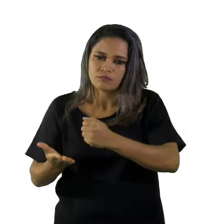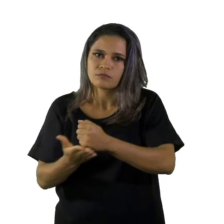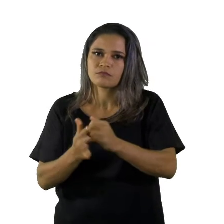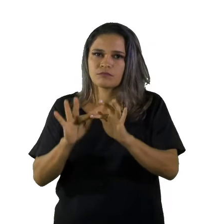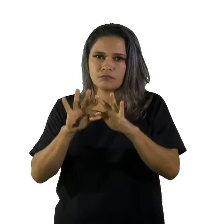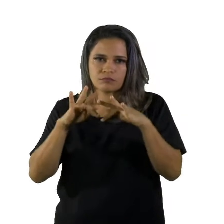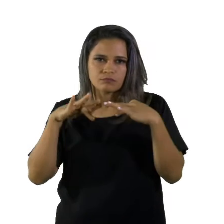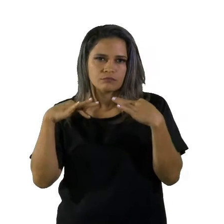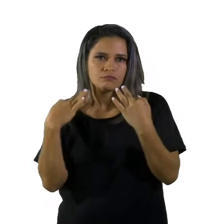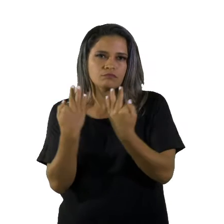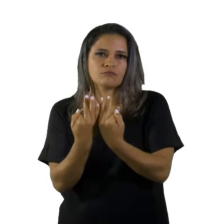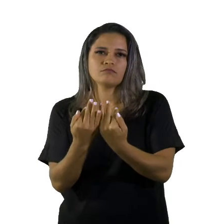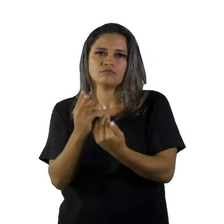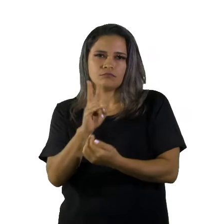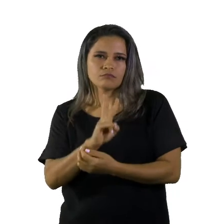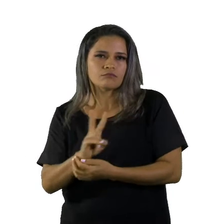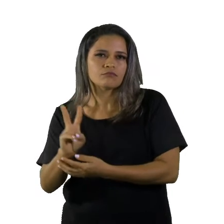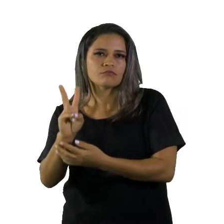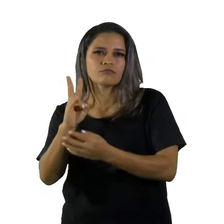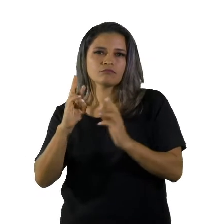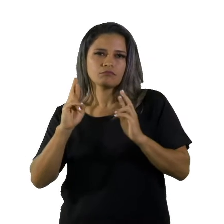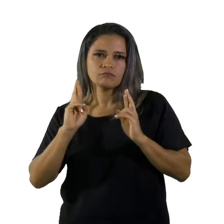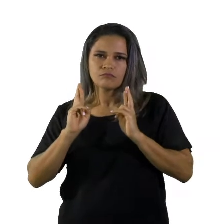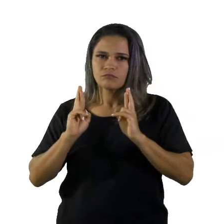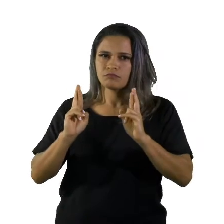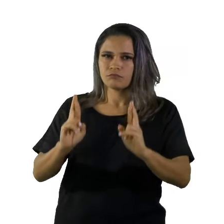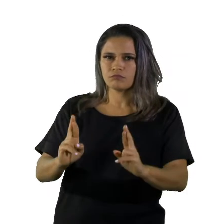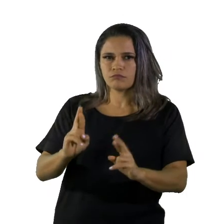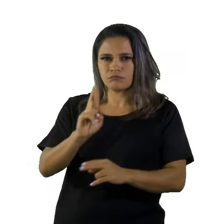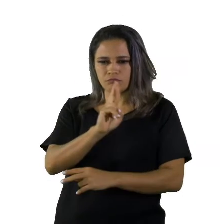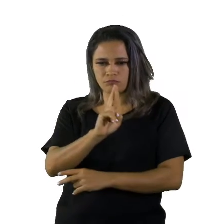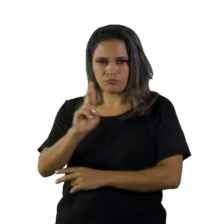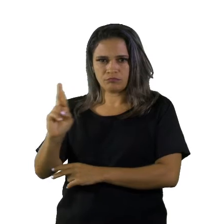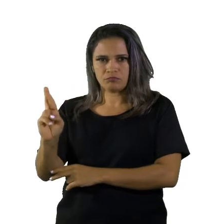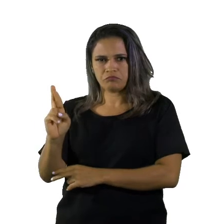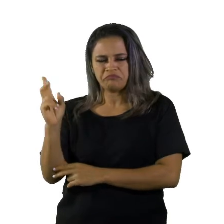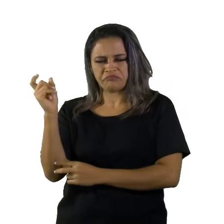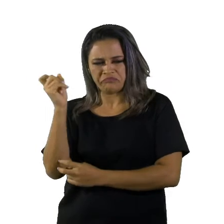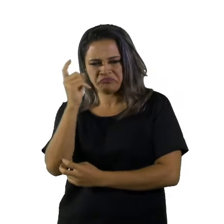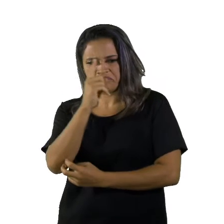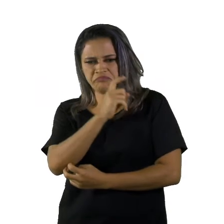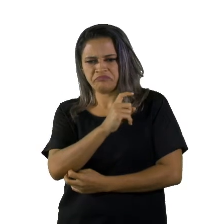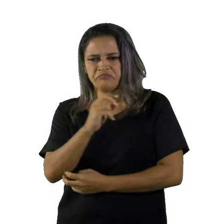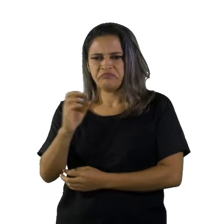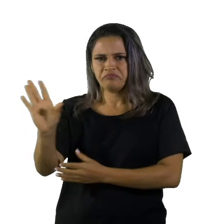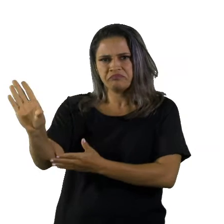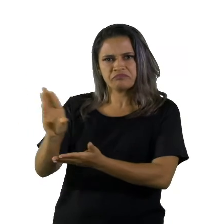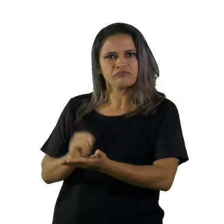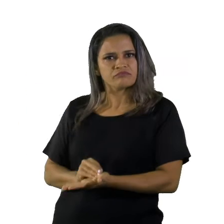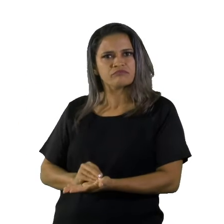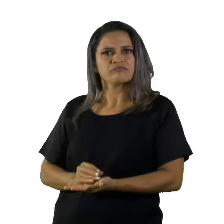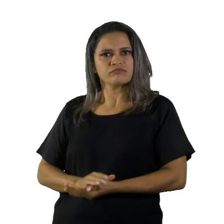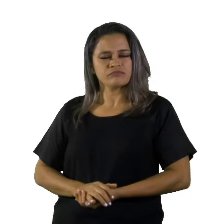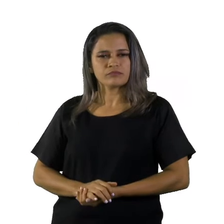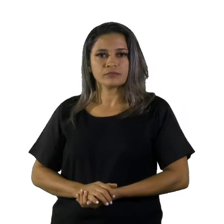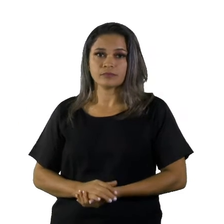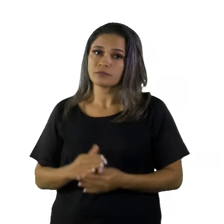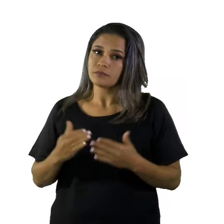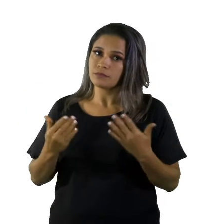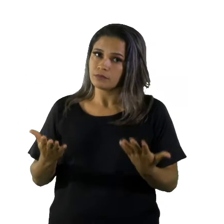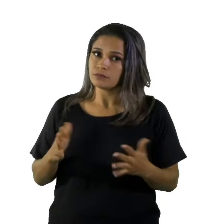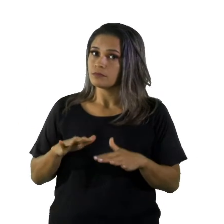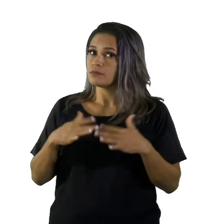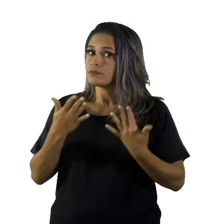trata de valores e respeito dentro de casa, dificilmente irá reproduzir aquilo. Bem, qual a